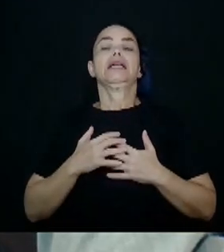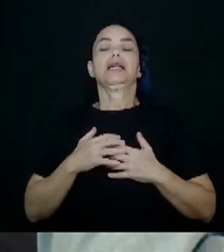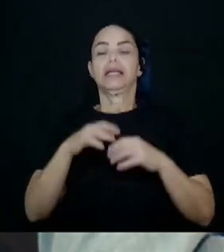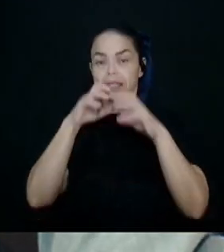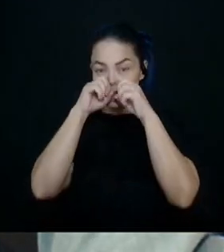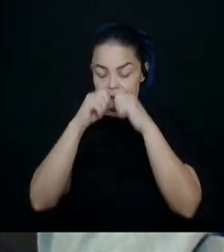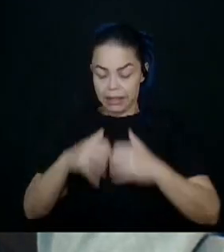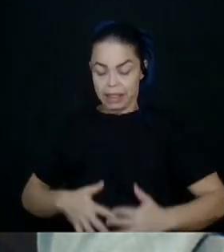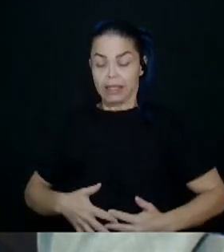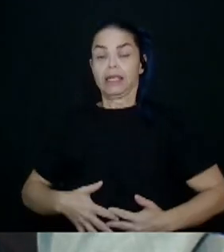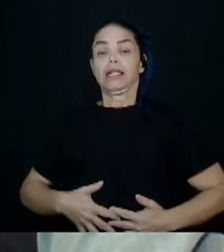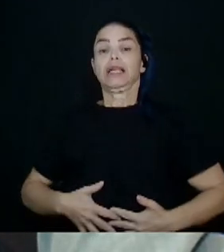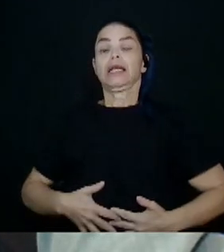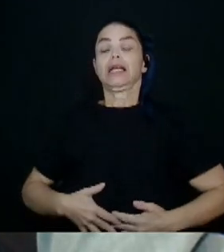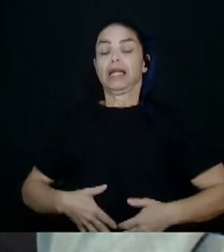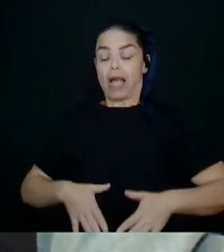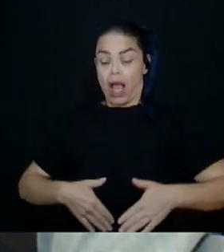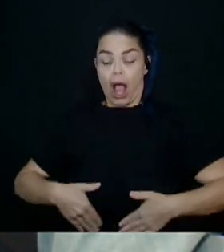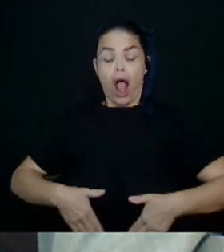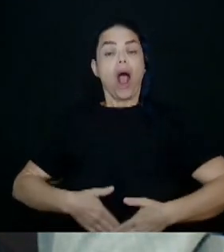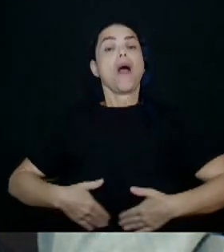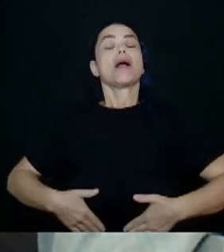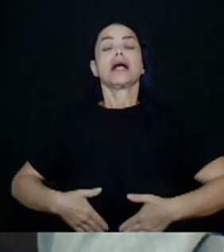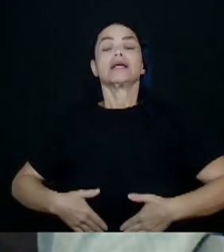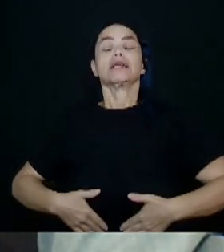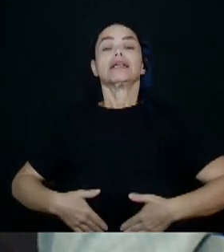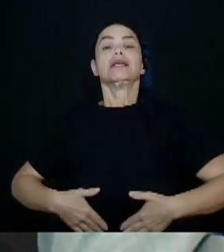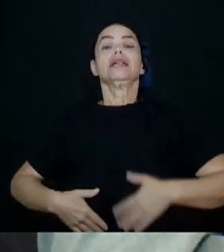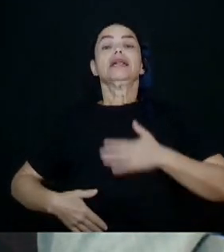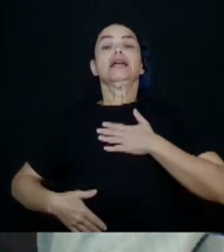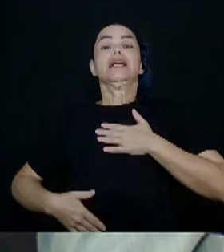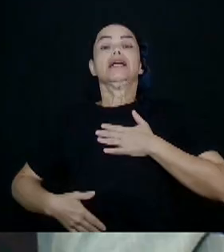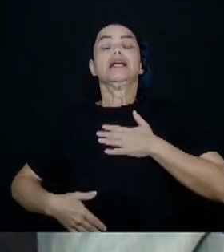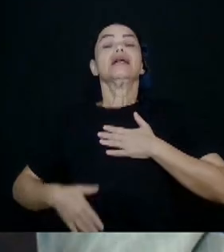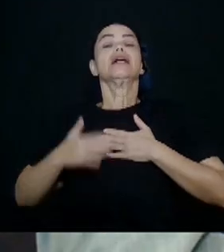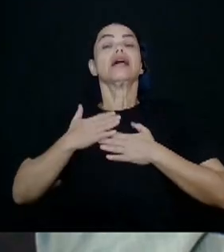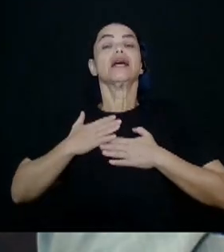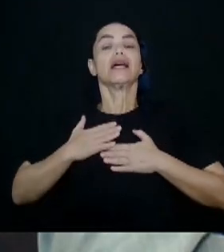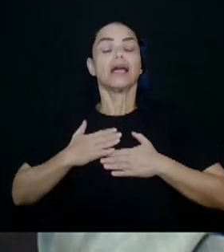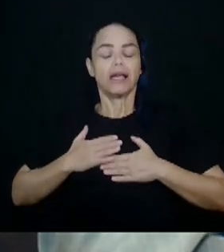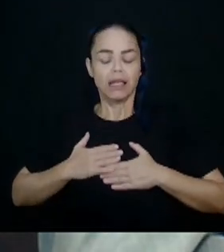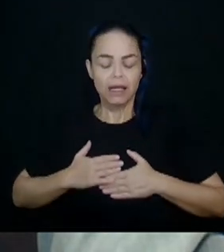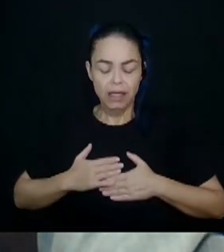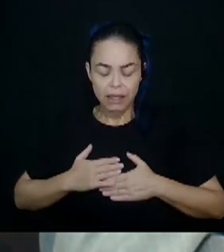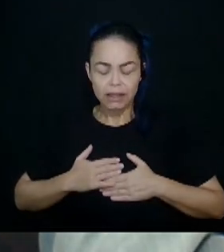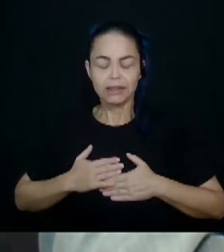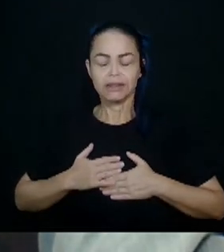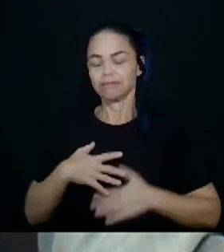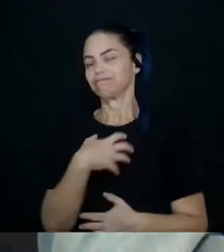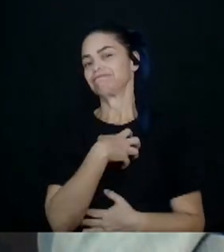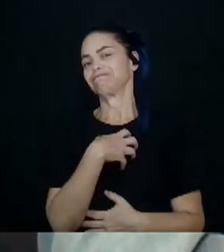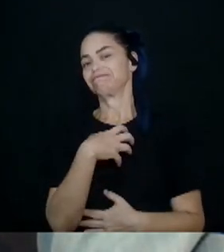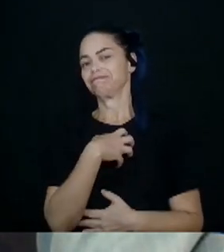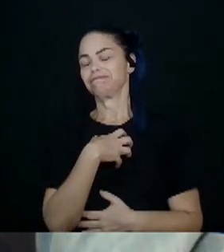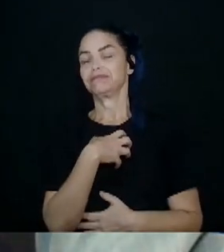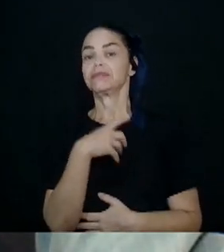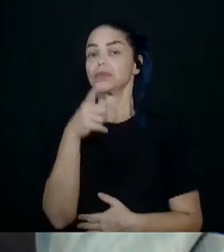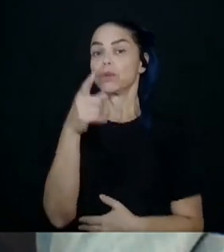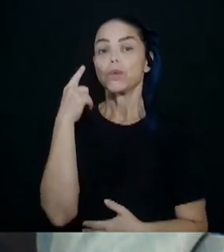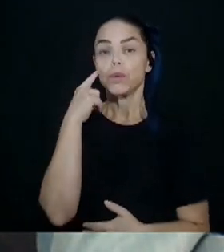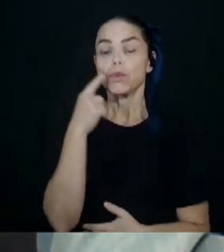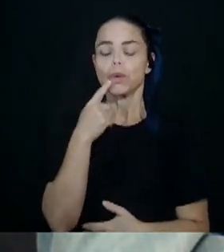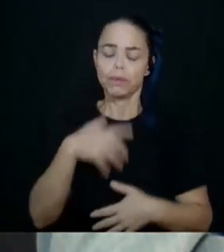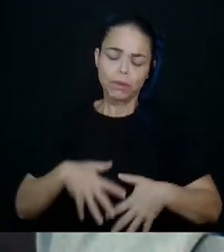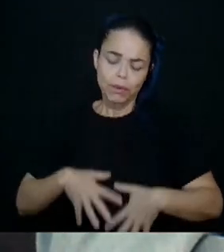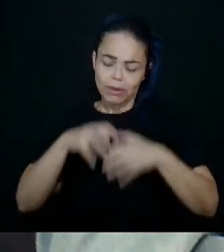você respira e você fica mais calma, né? Então, te dá uma sensação de mais calma. Então, assim, é